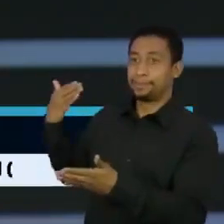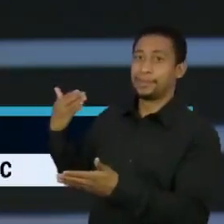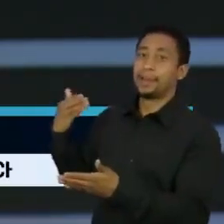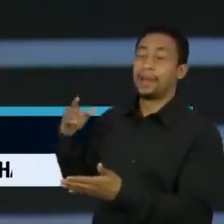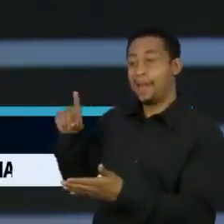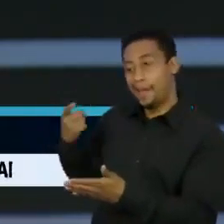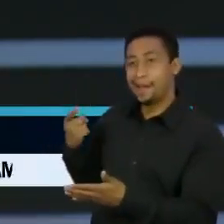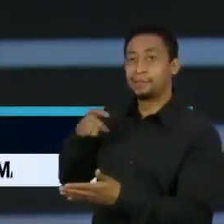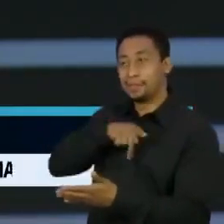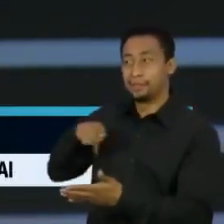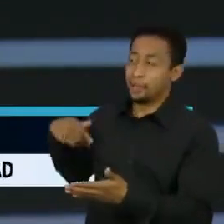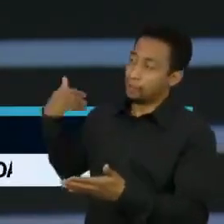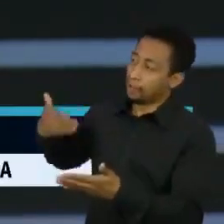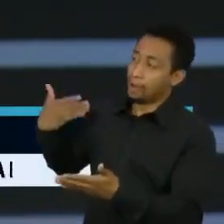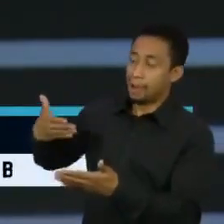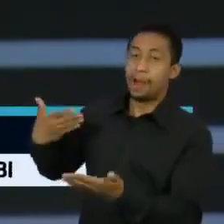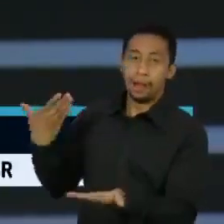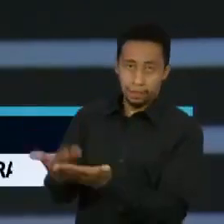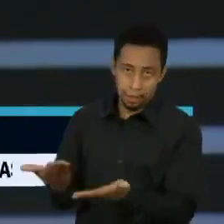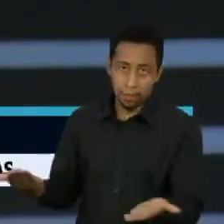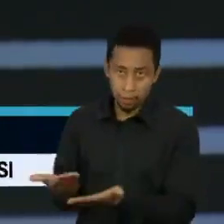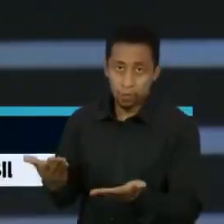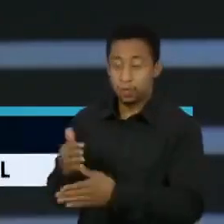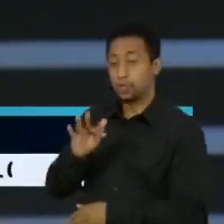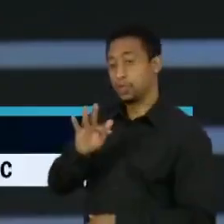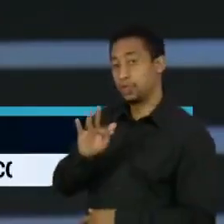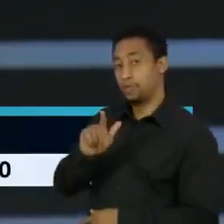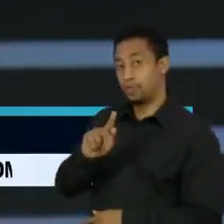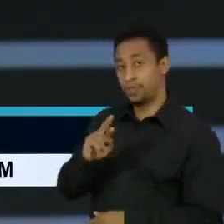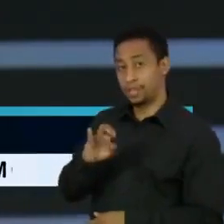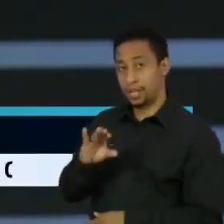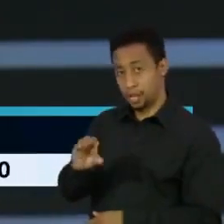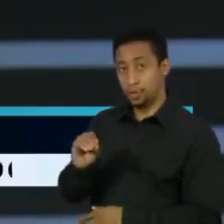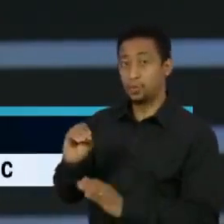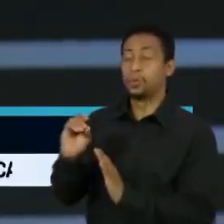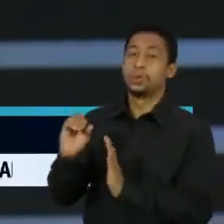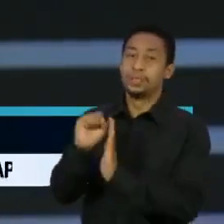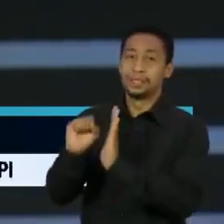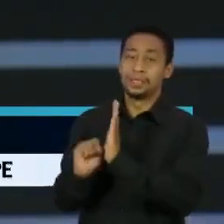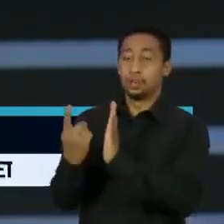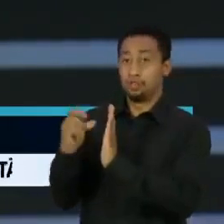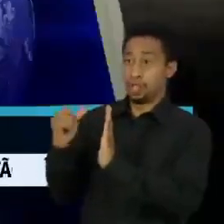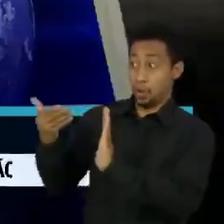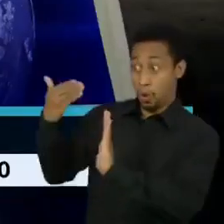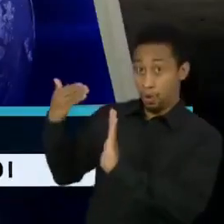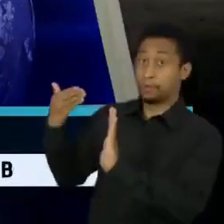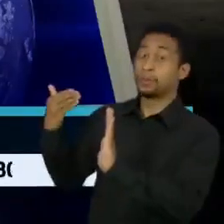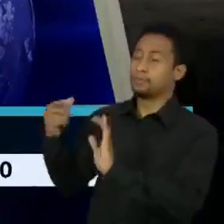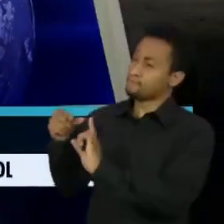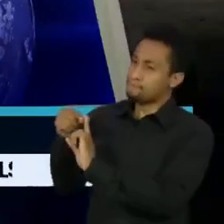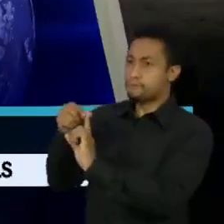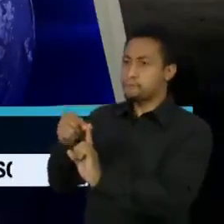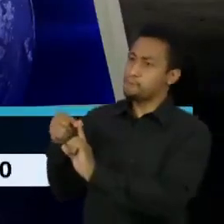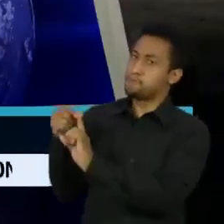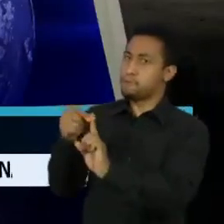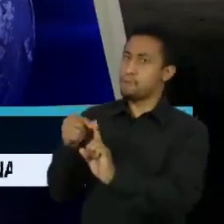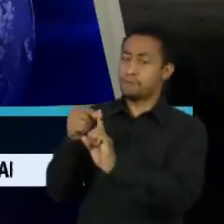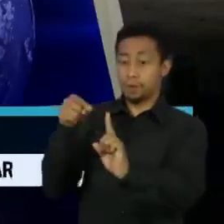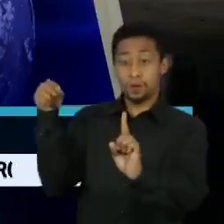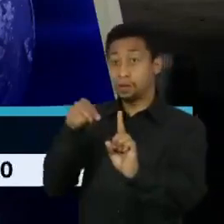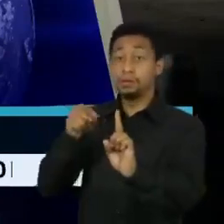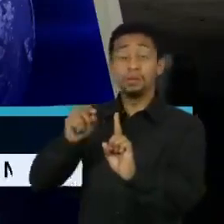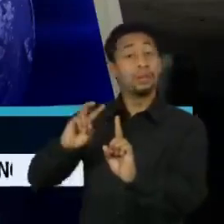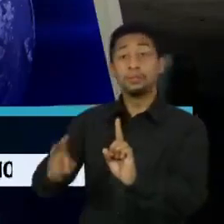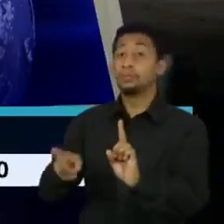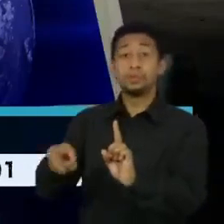indo então para o século 20 e 21 o Floriano foi no final do século 19 todos os indicados foram aprovados e essa